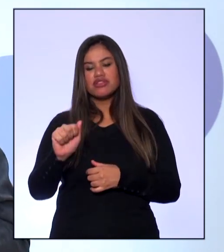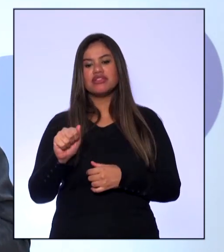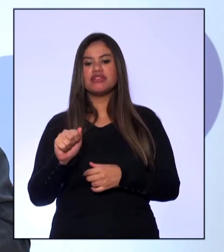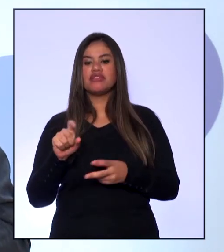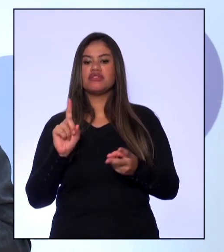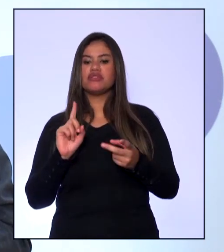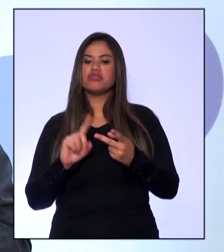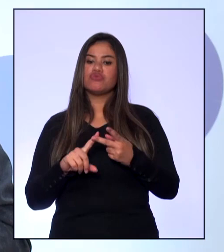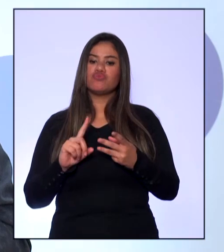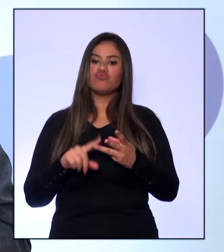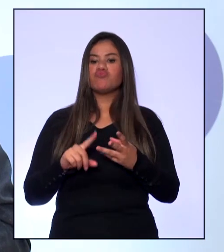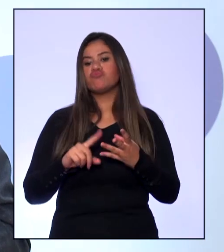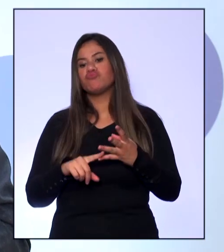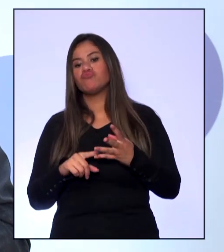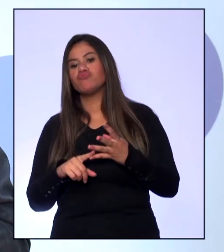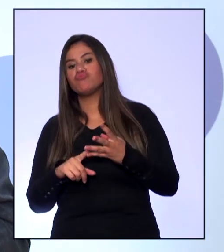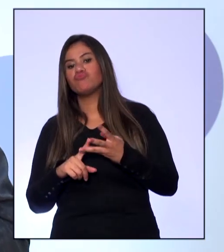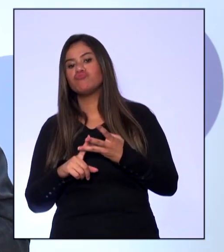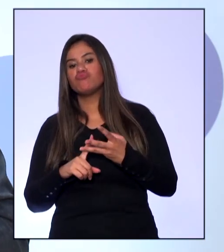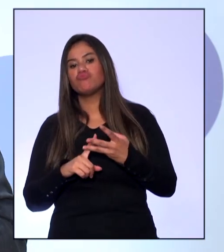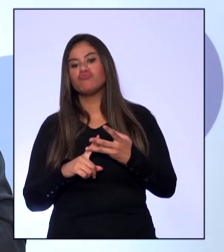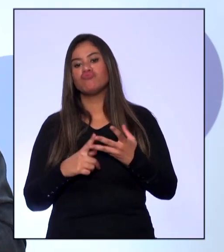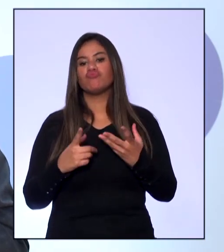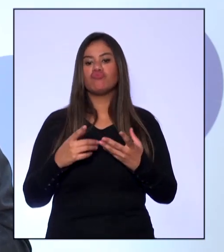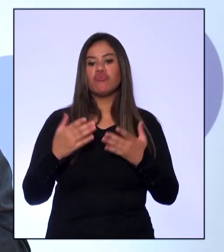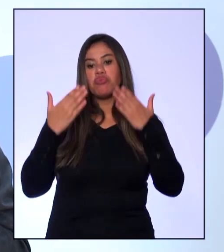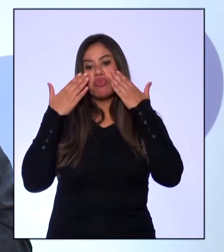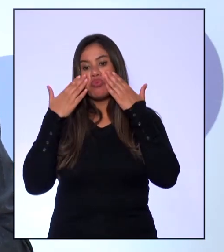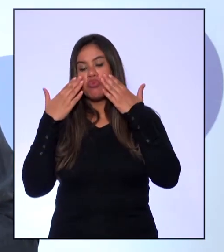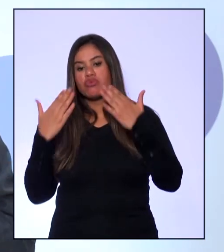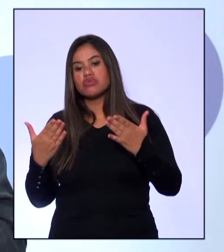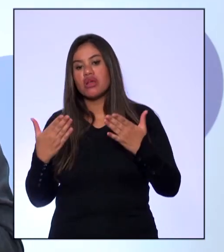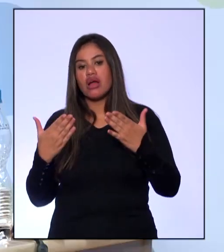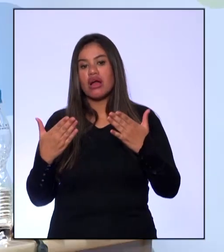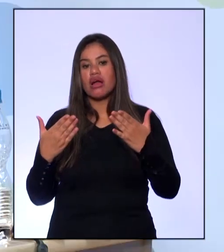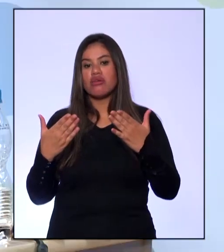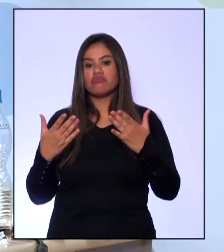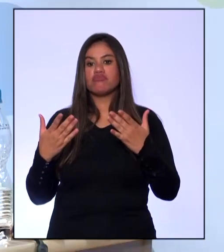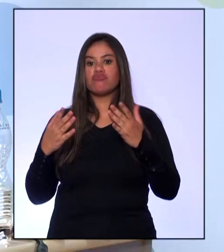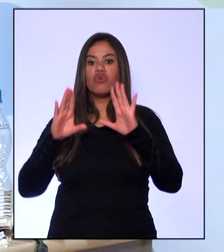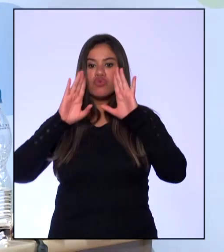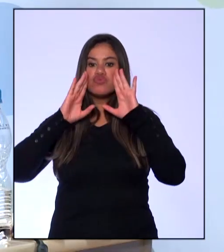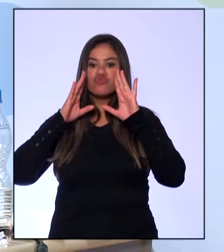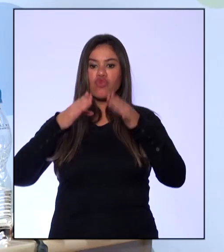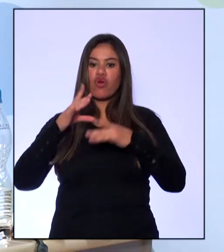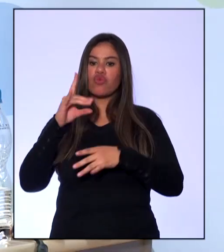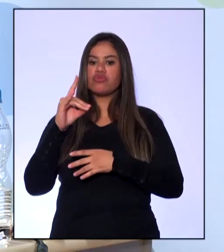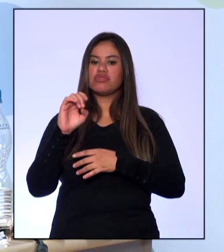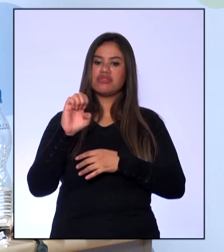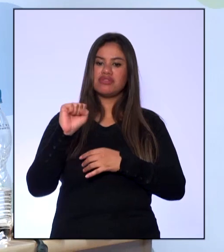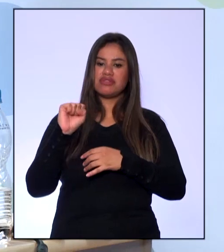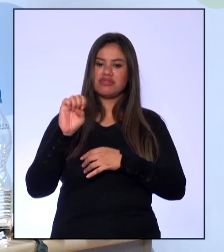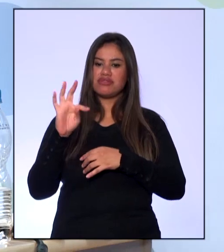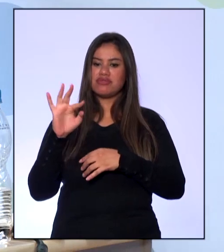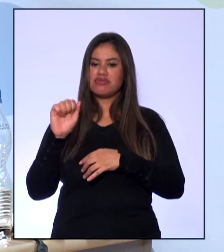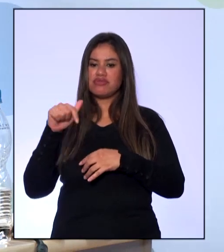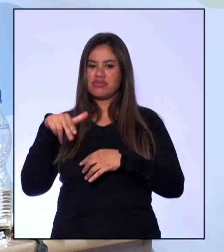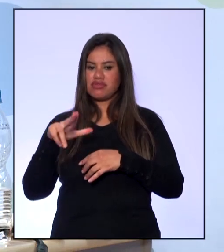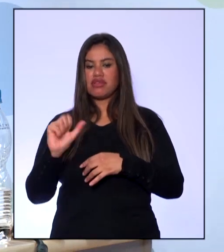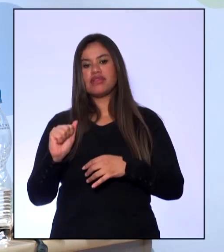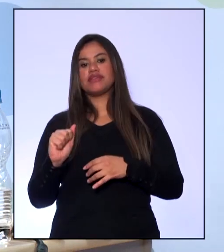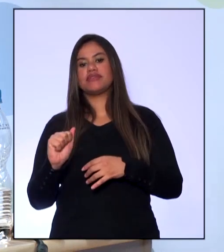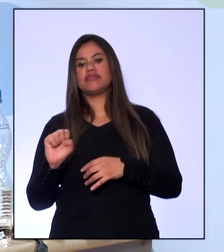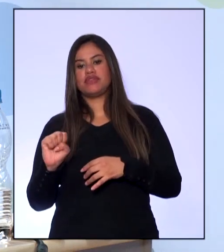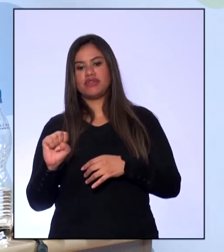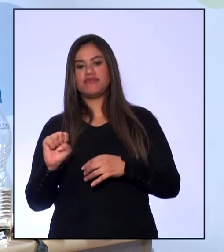ver, para demonstrar, para destacar, para dar destaque. Gente, eu achei muito interessante, que eu vou